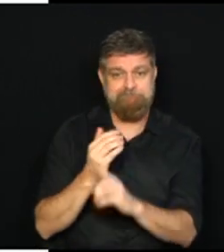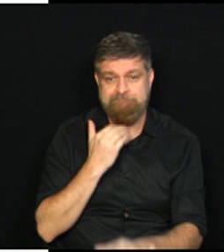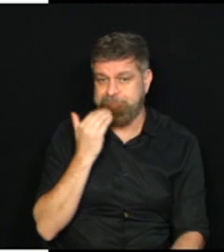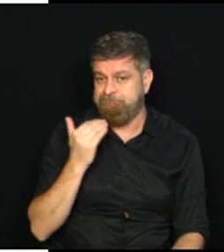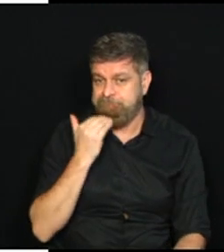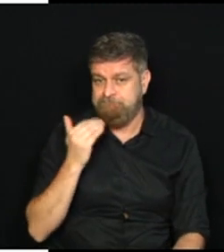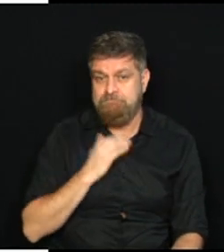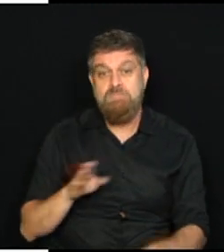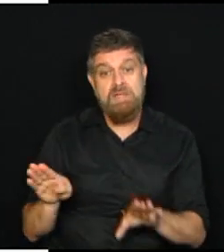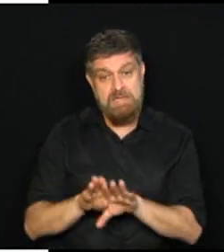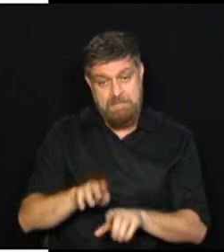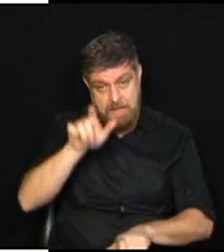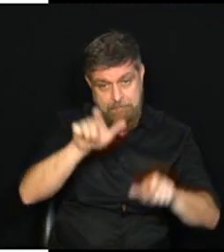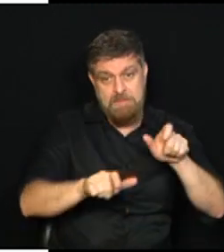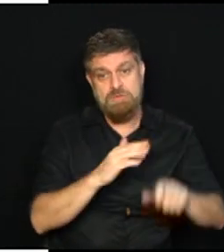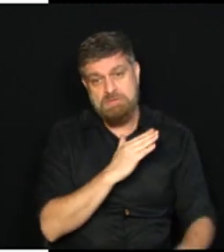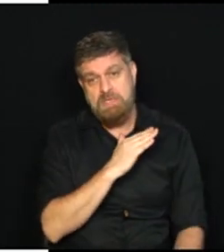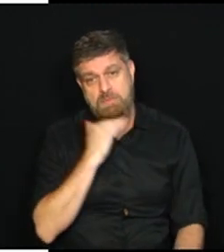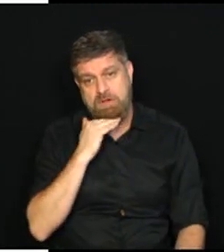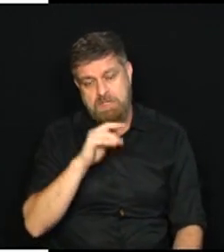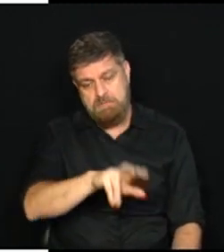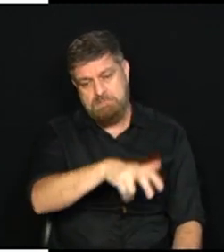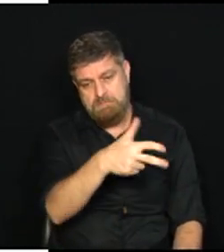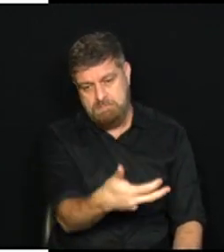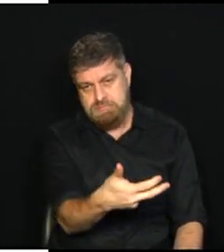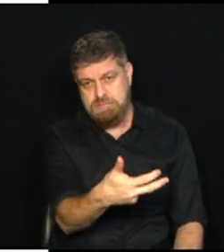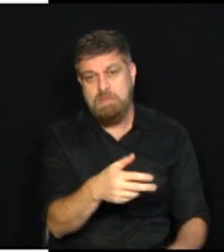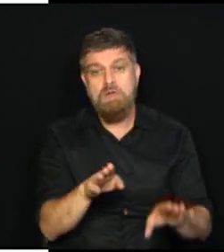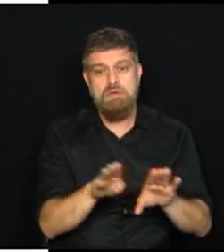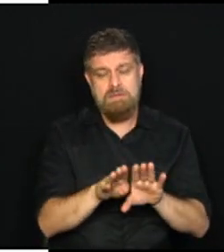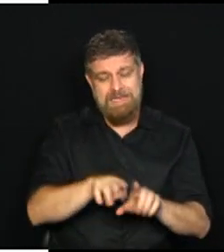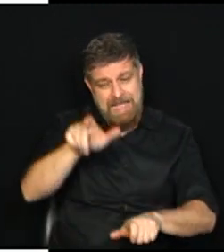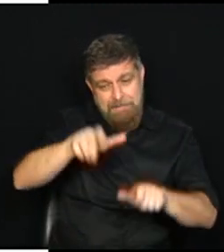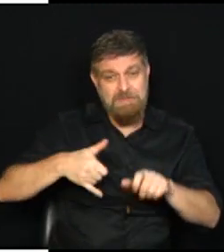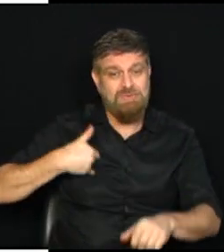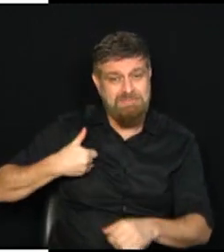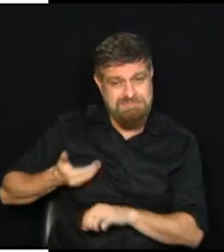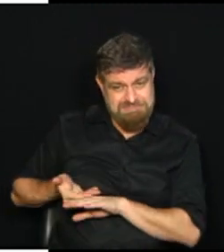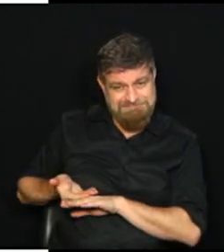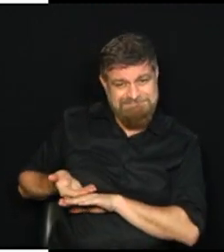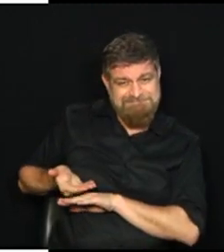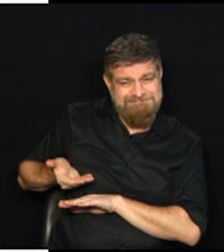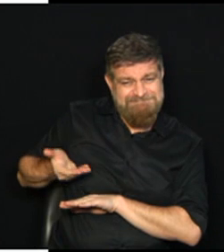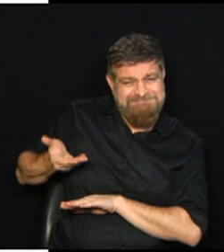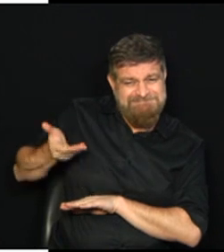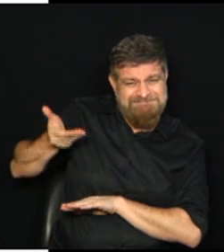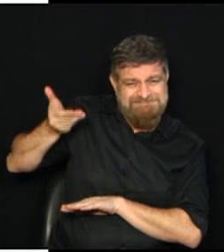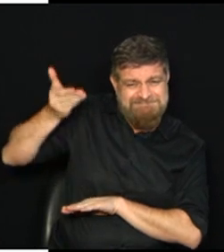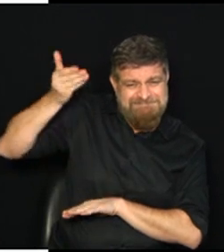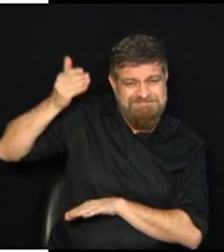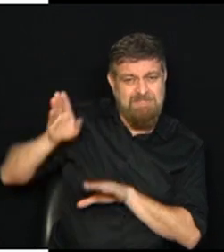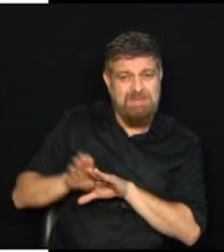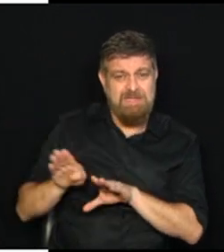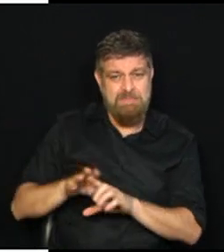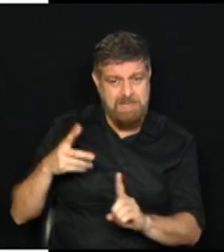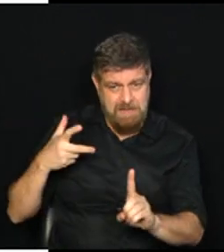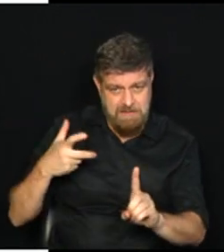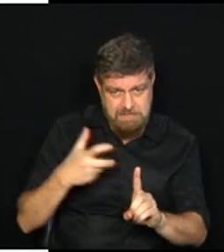alguns óbitos, né, porque tem uma população mais idosa também que veio tomar